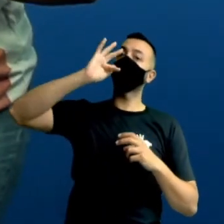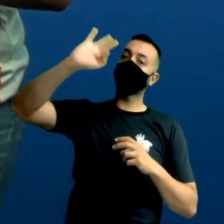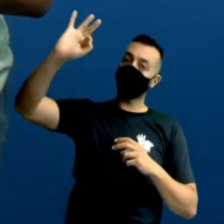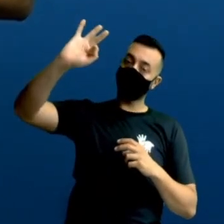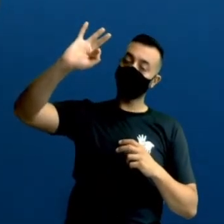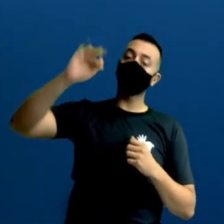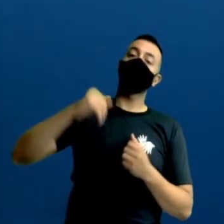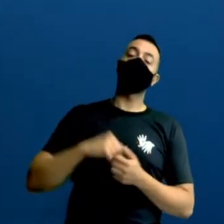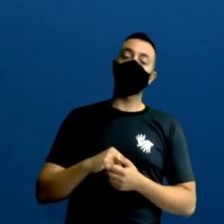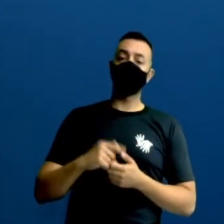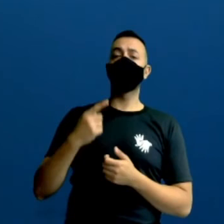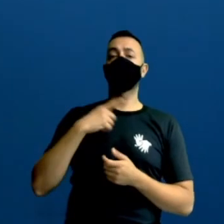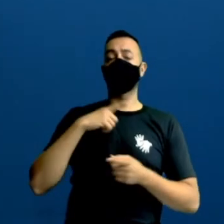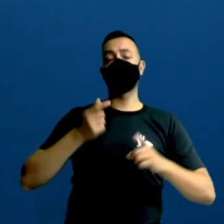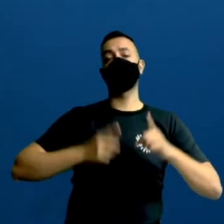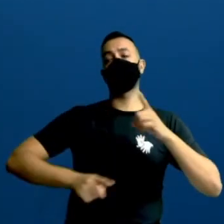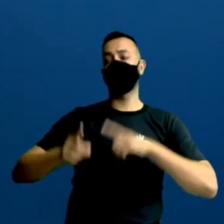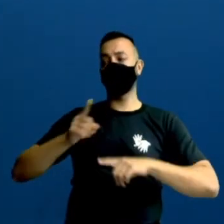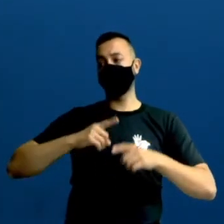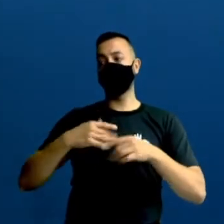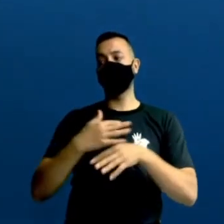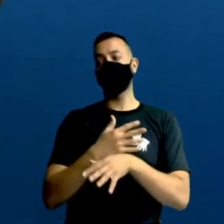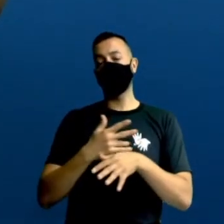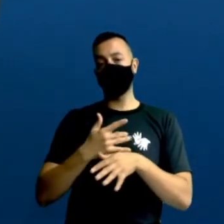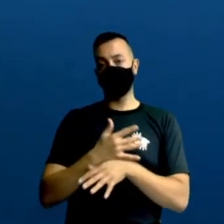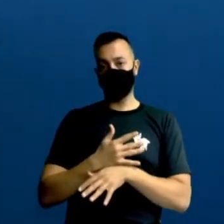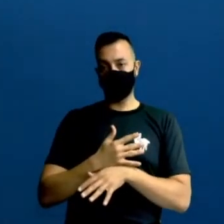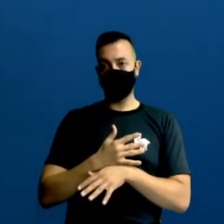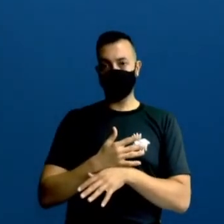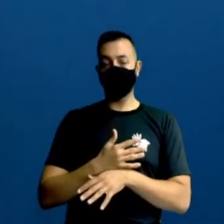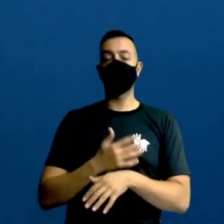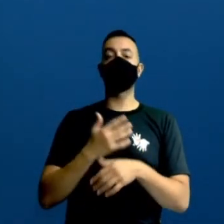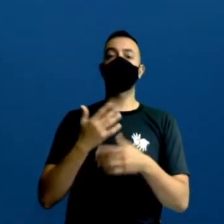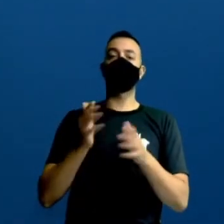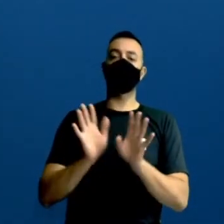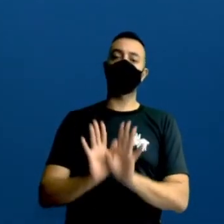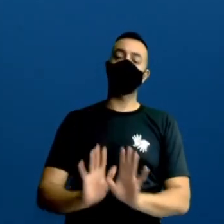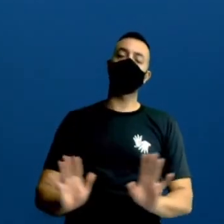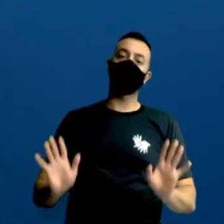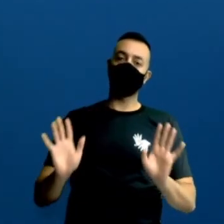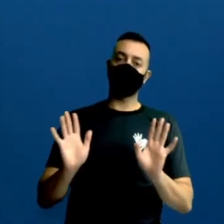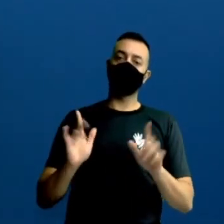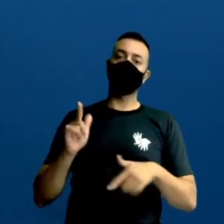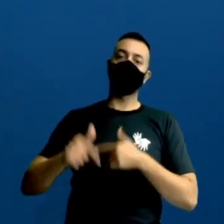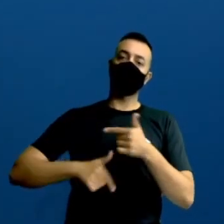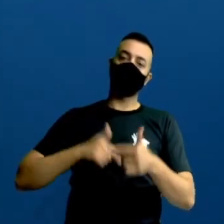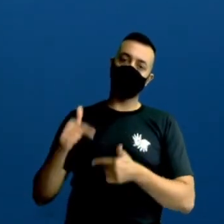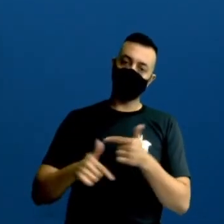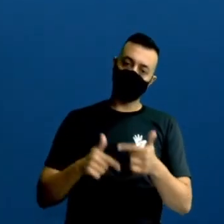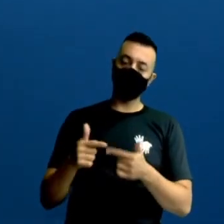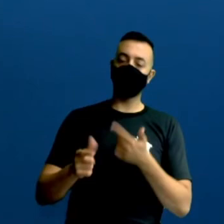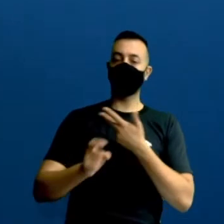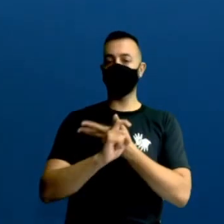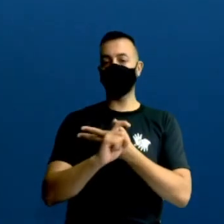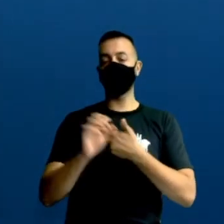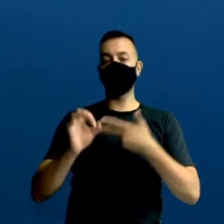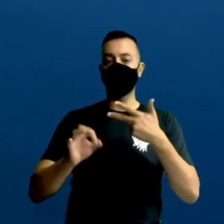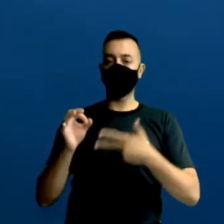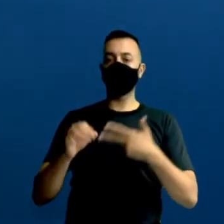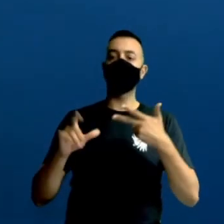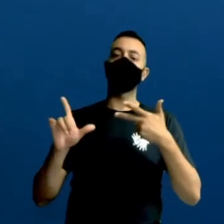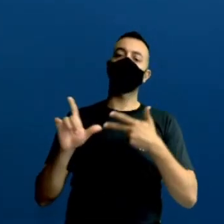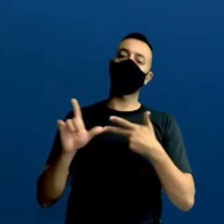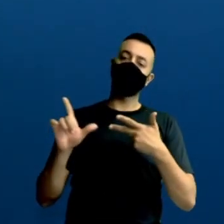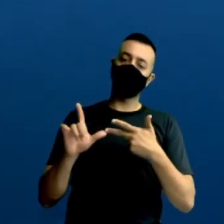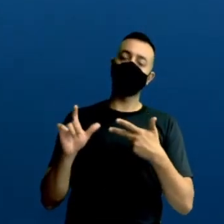aí, da administração da cidade, essa forma, né, de trabalhar do Executivo, Judiciário e